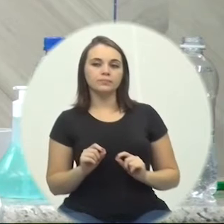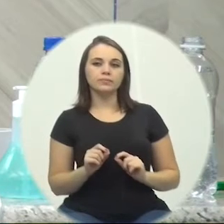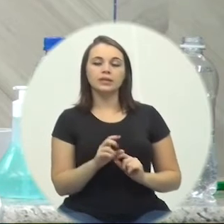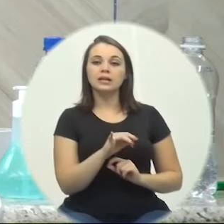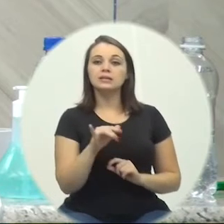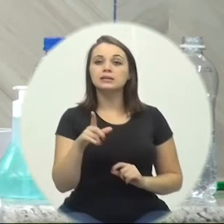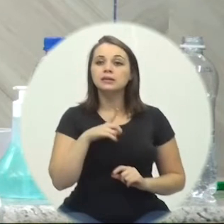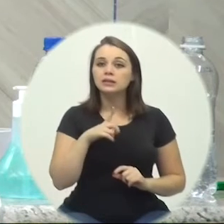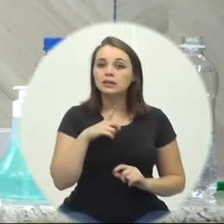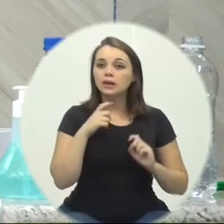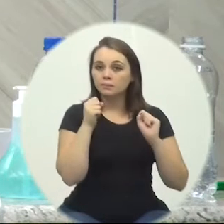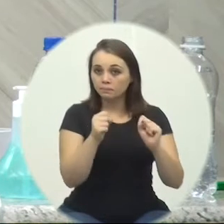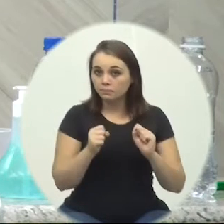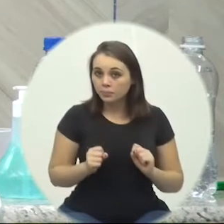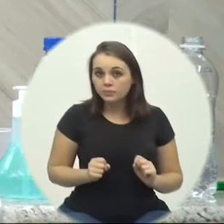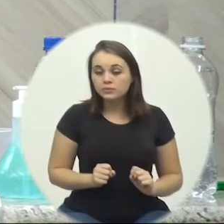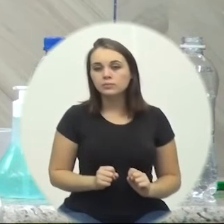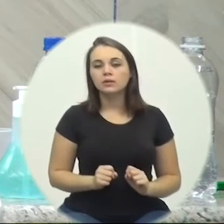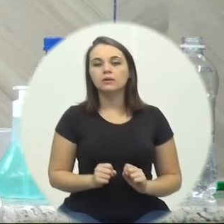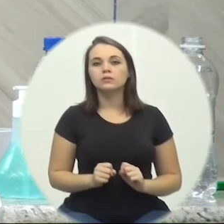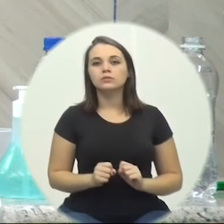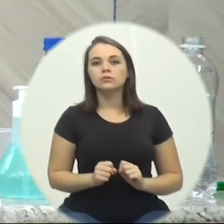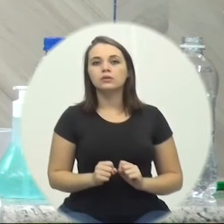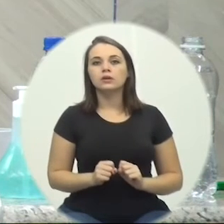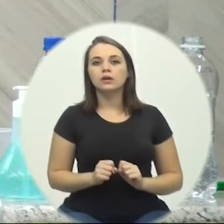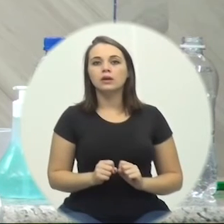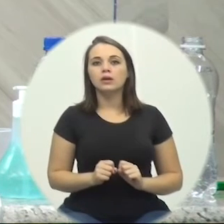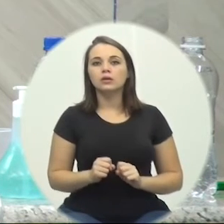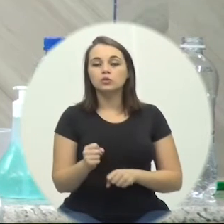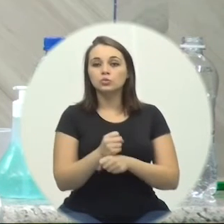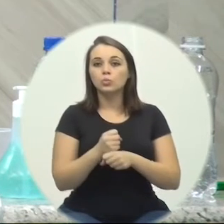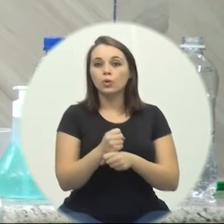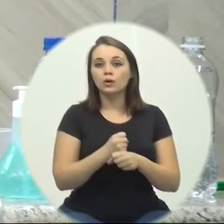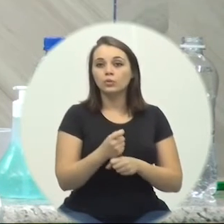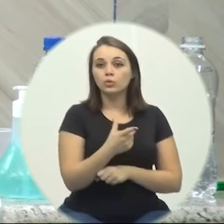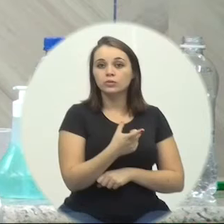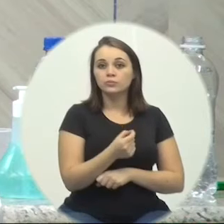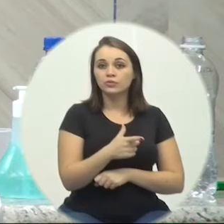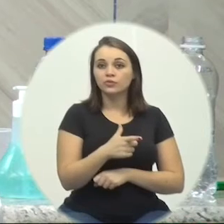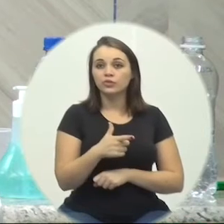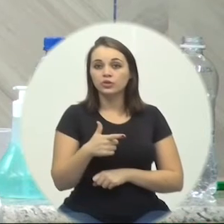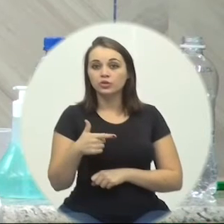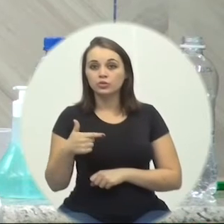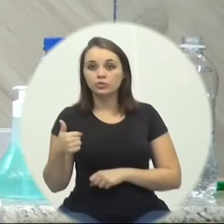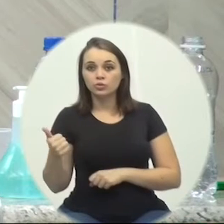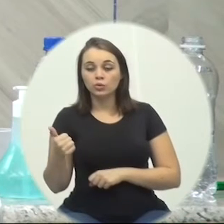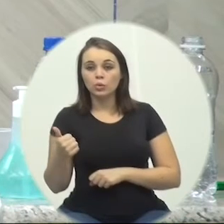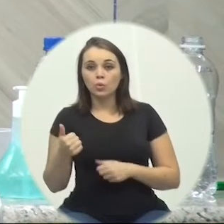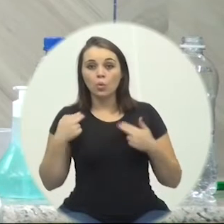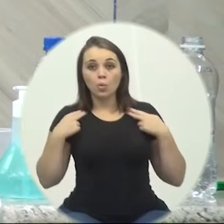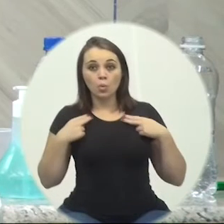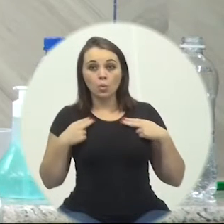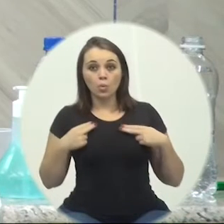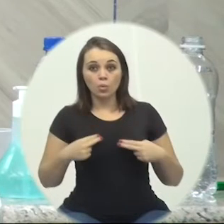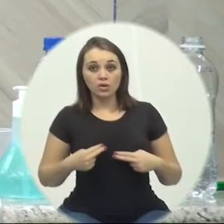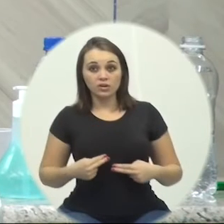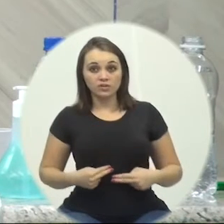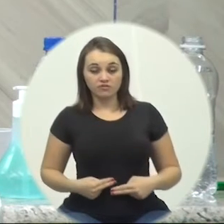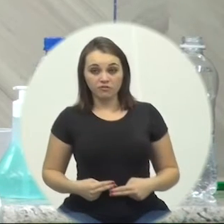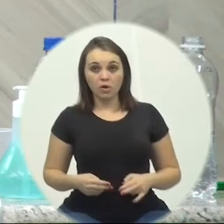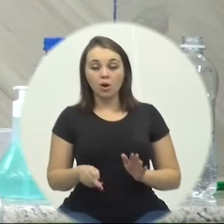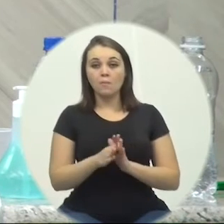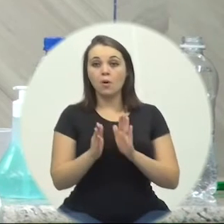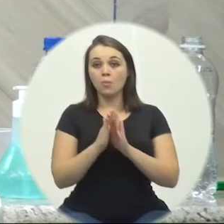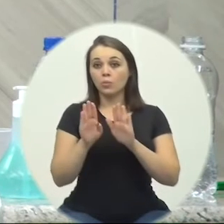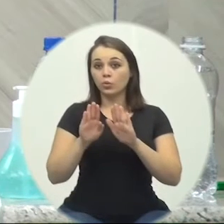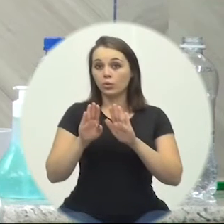questionando se existe a possibilidade de incluir para o ano de 2021 no uniforme escolar da rede municipal